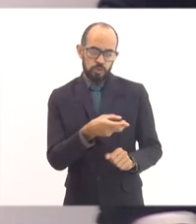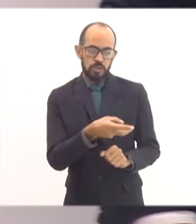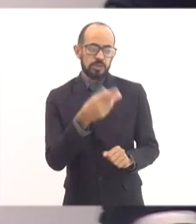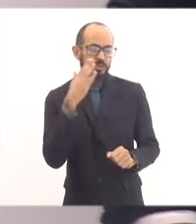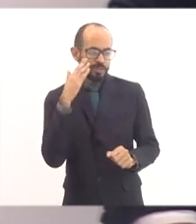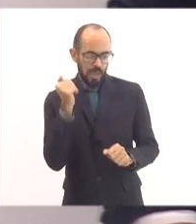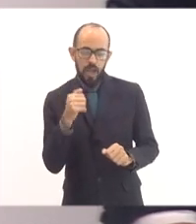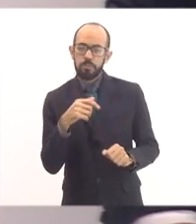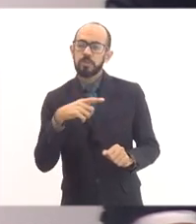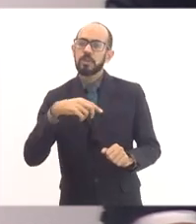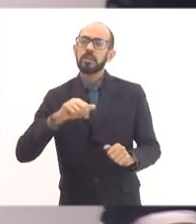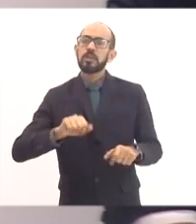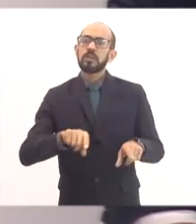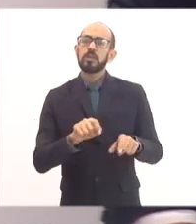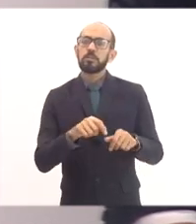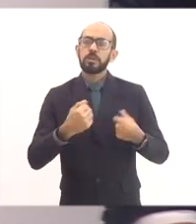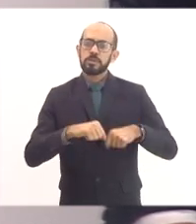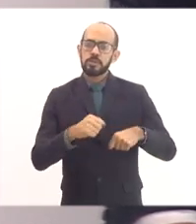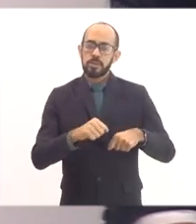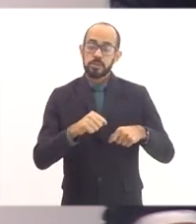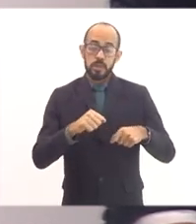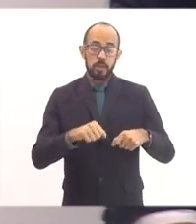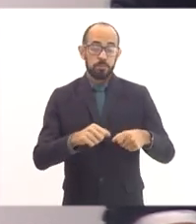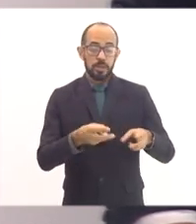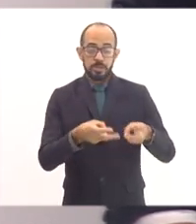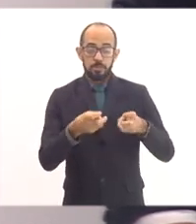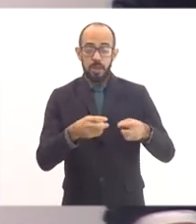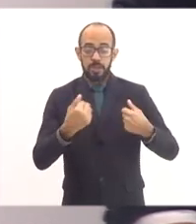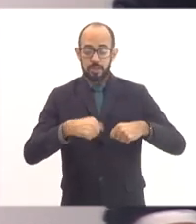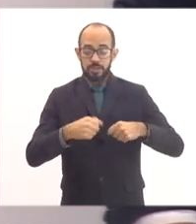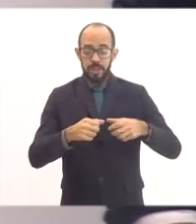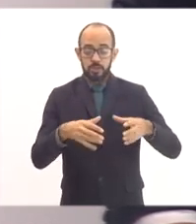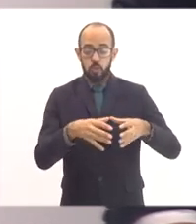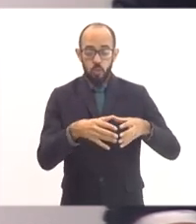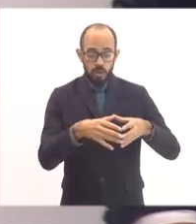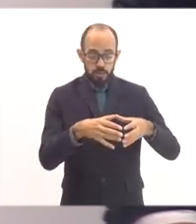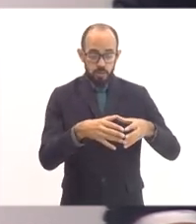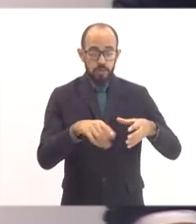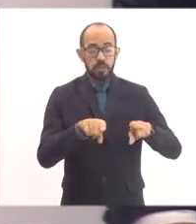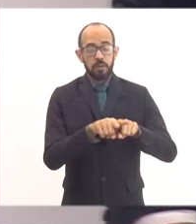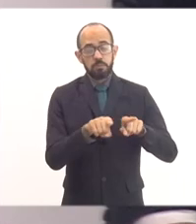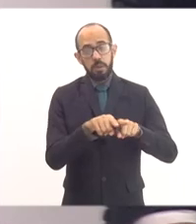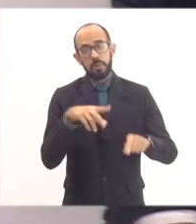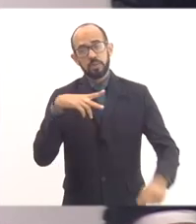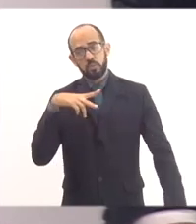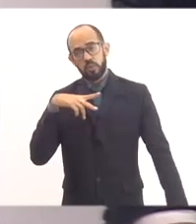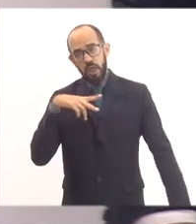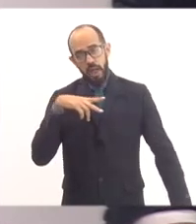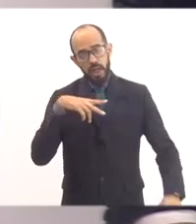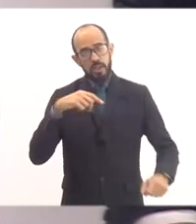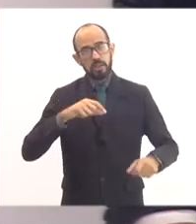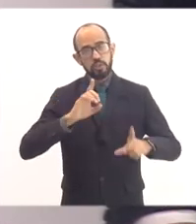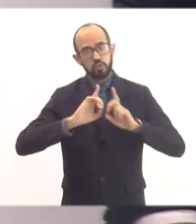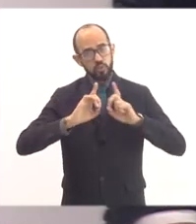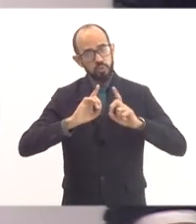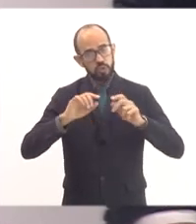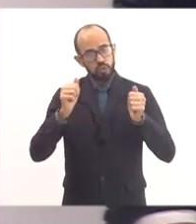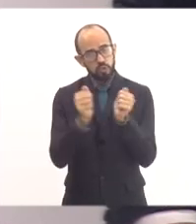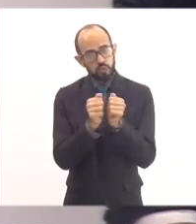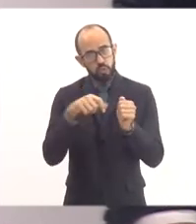mas as individualidades, para que nós possamos entender os fatos passados e possamos estar discutindo com esta Casa,